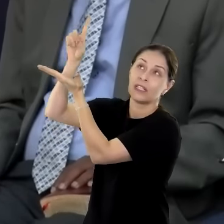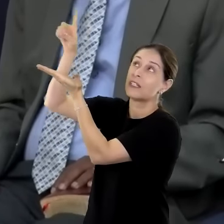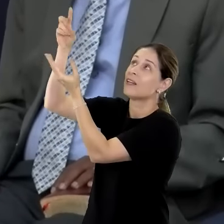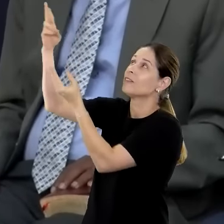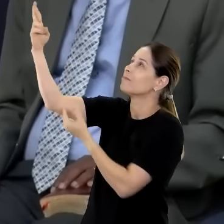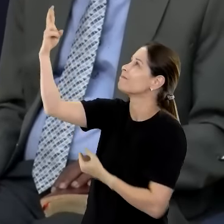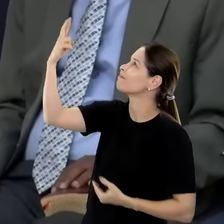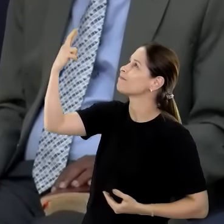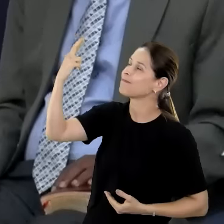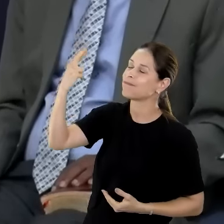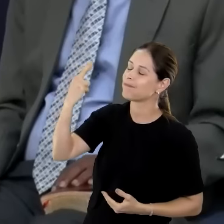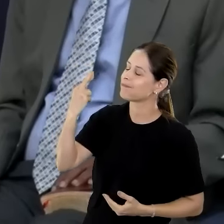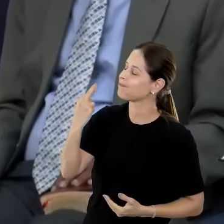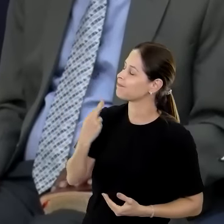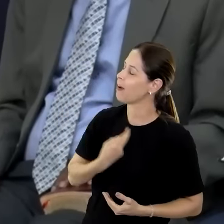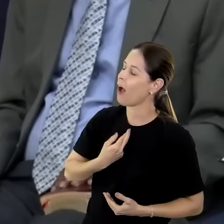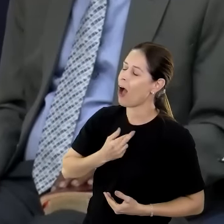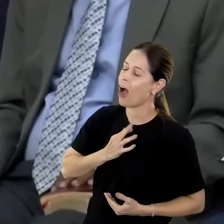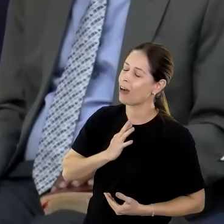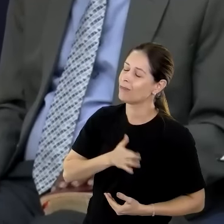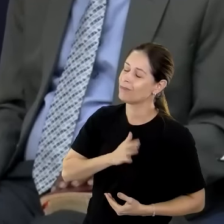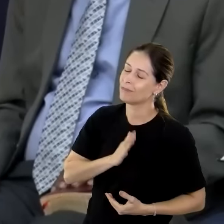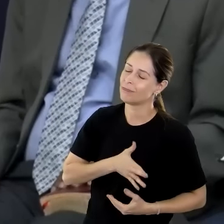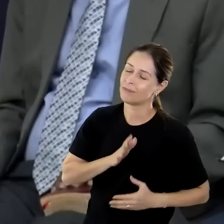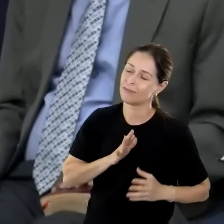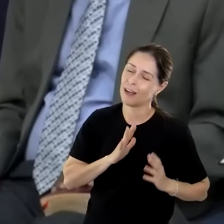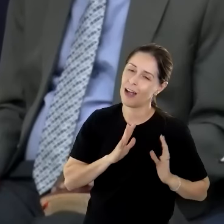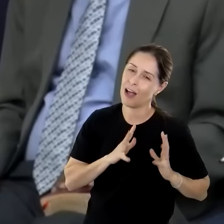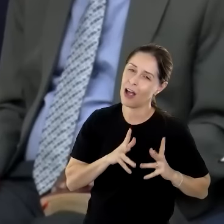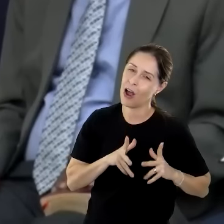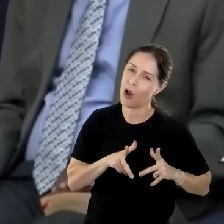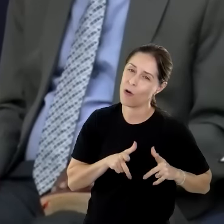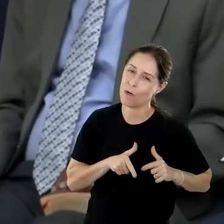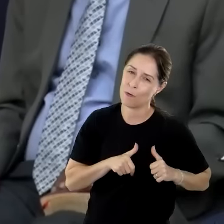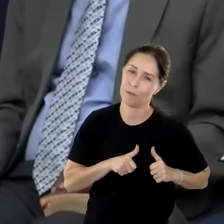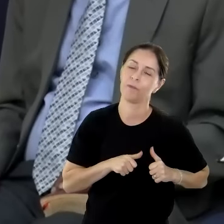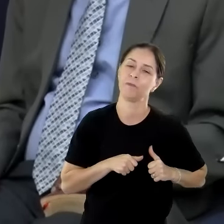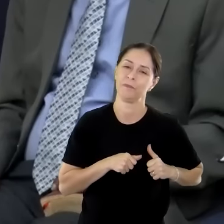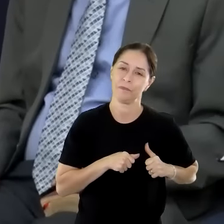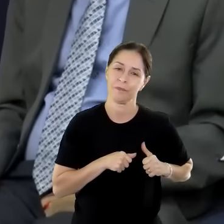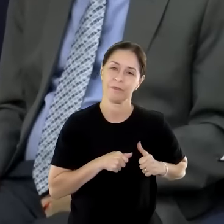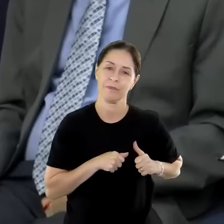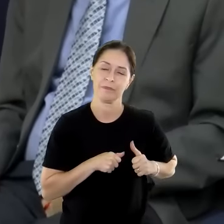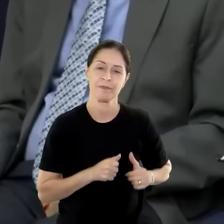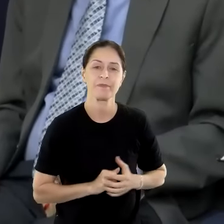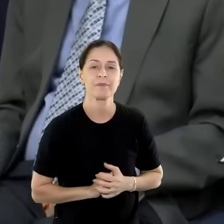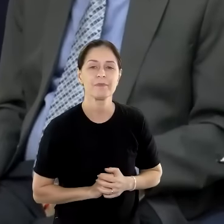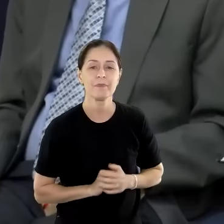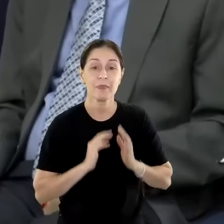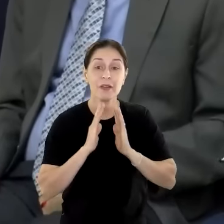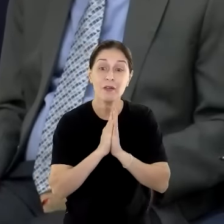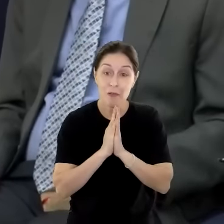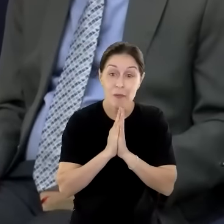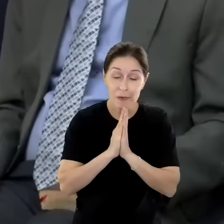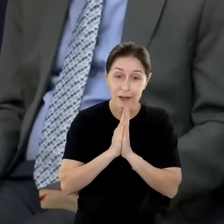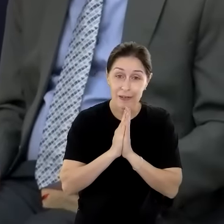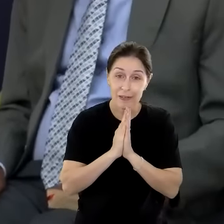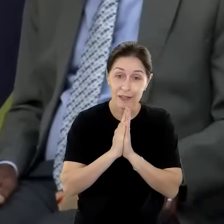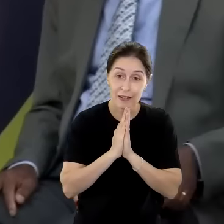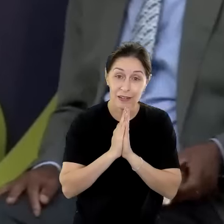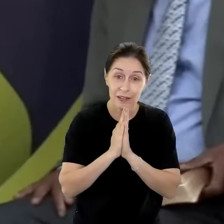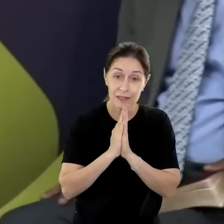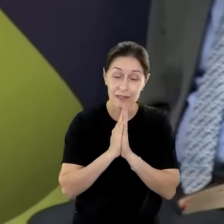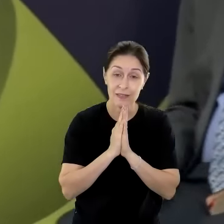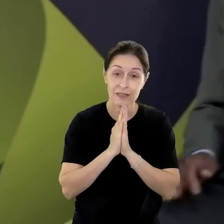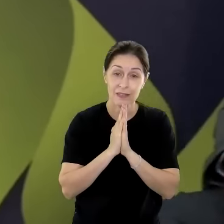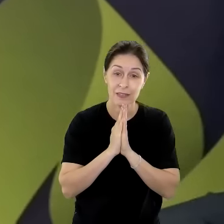todo entendimento, guardará o vosso coração e a vossa mente em Cristo Jesus. Eu quero orar com vocês, eu